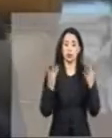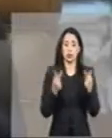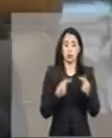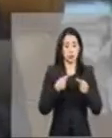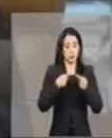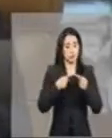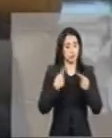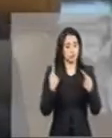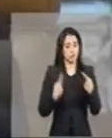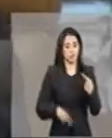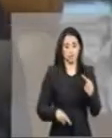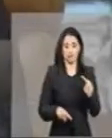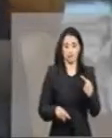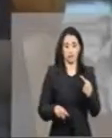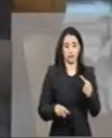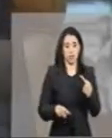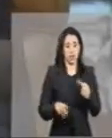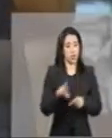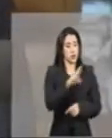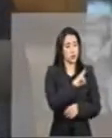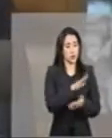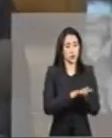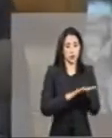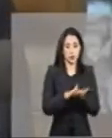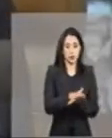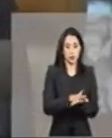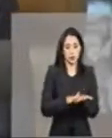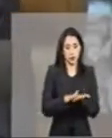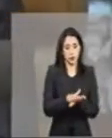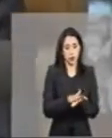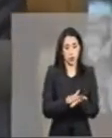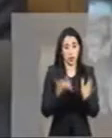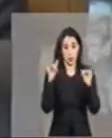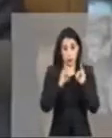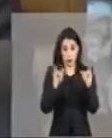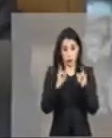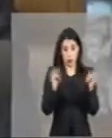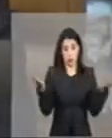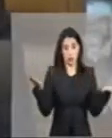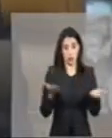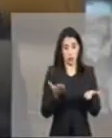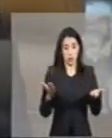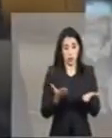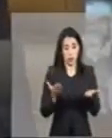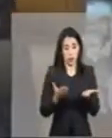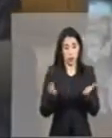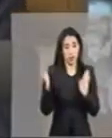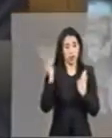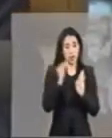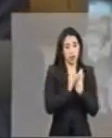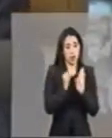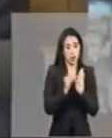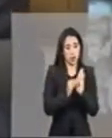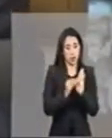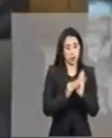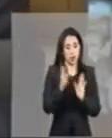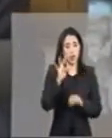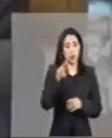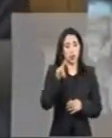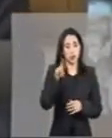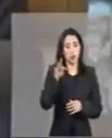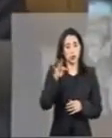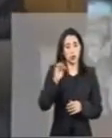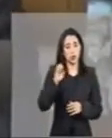incompetente, tendo em vista o que proclama hoje em cláusula tutelar a